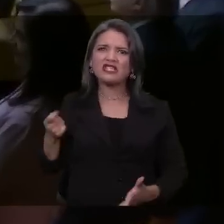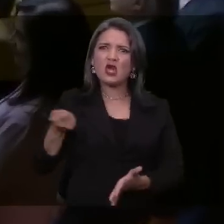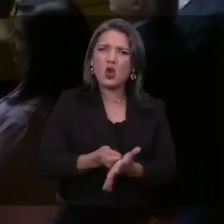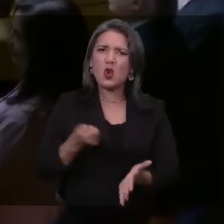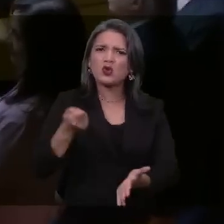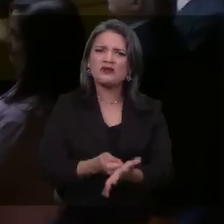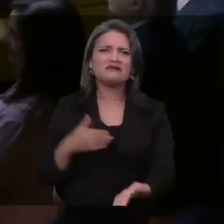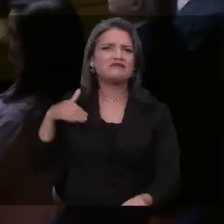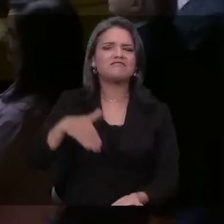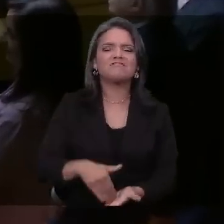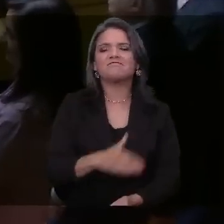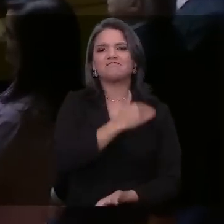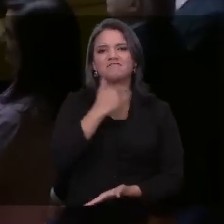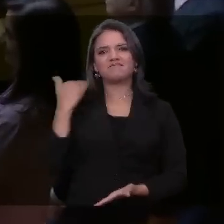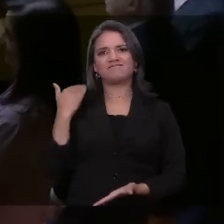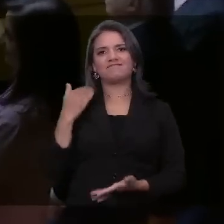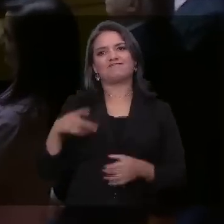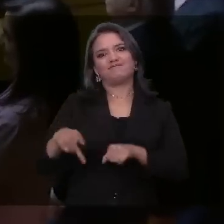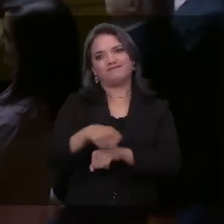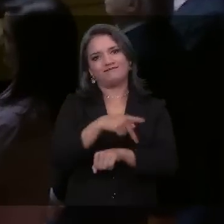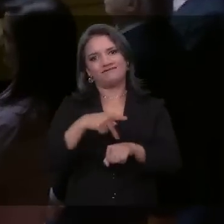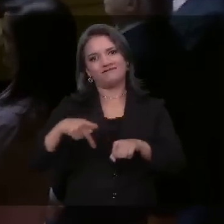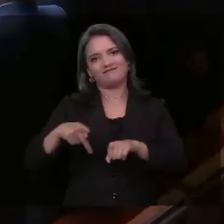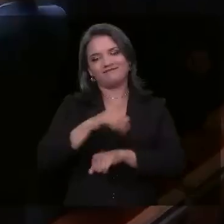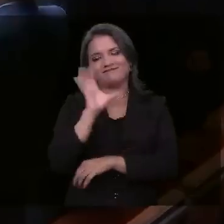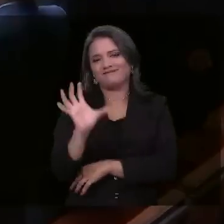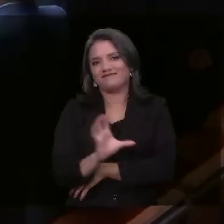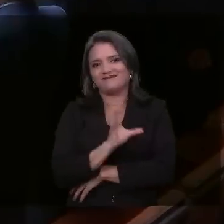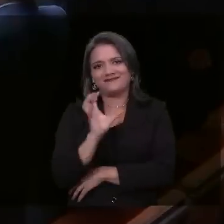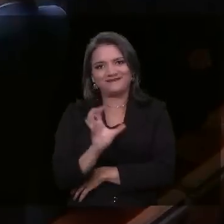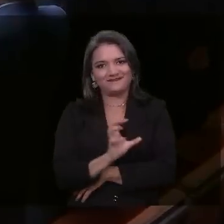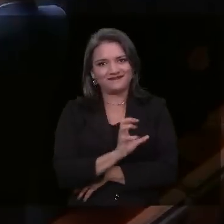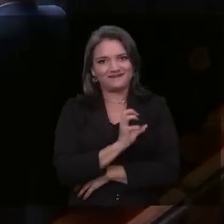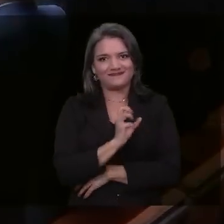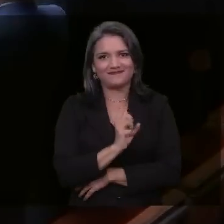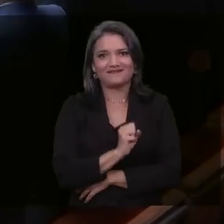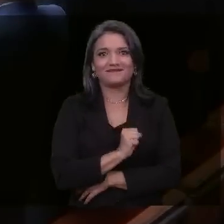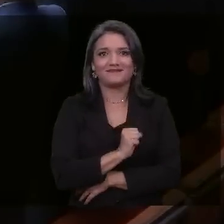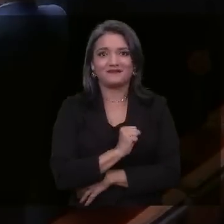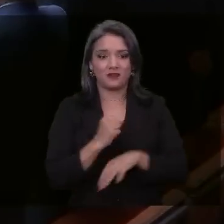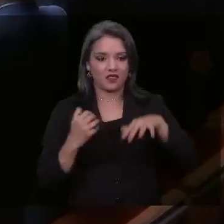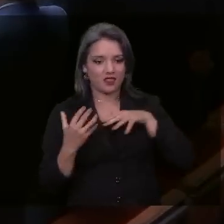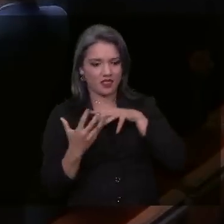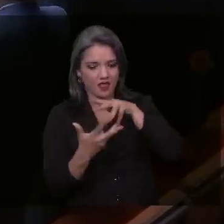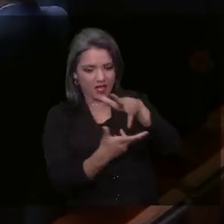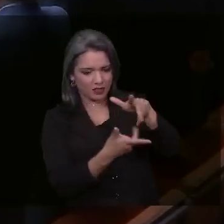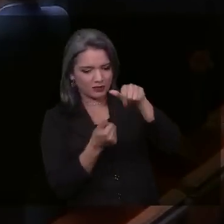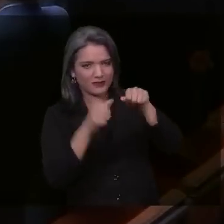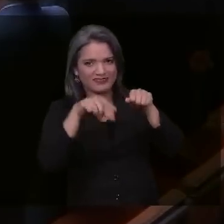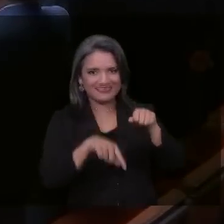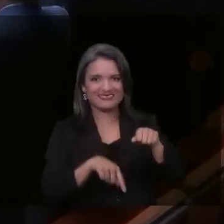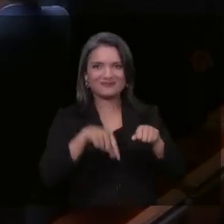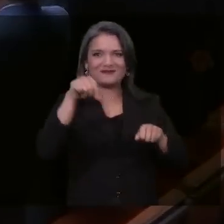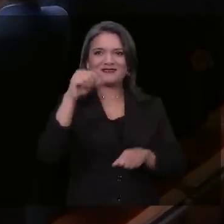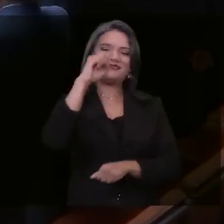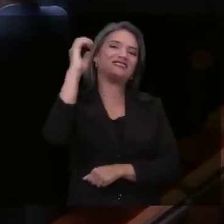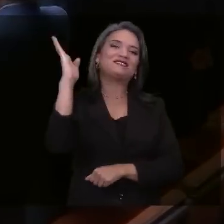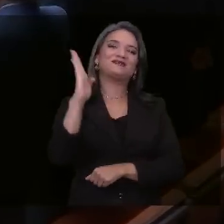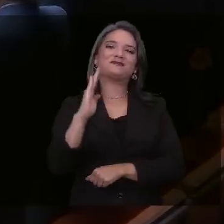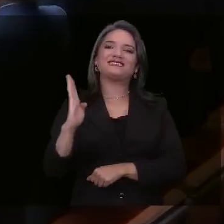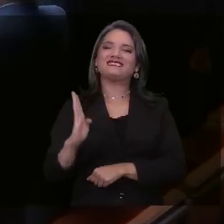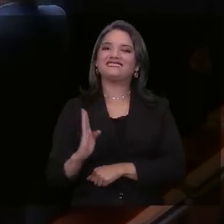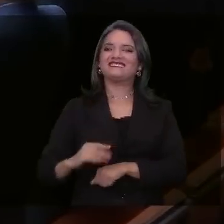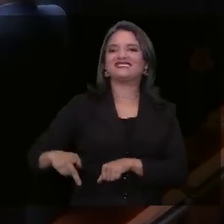a própria morte. Terra adorada, entre outras mil, és